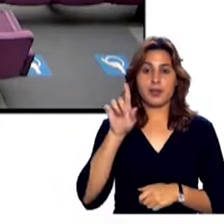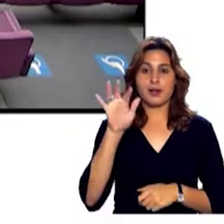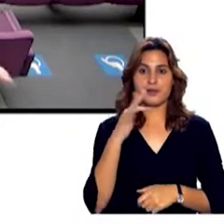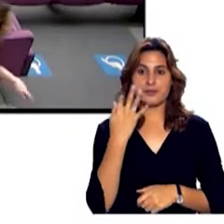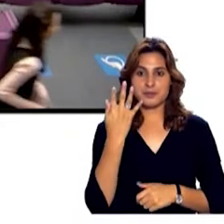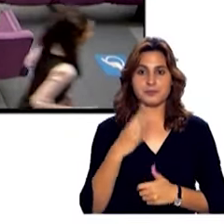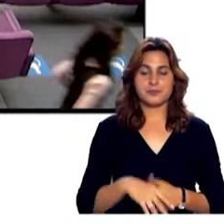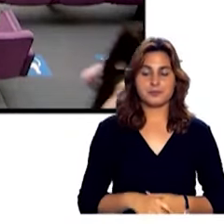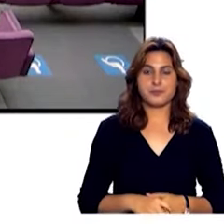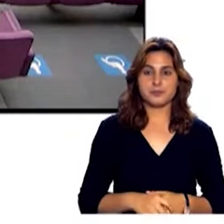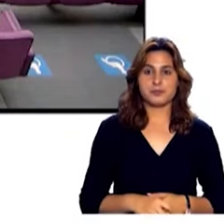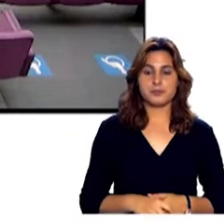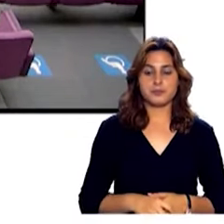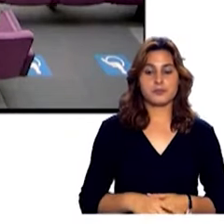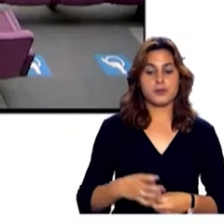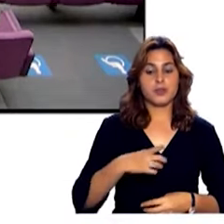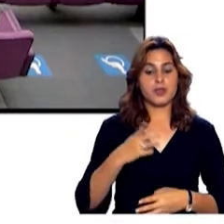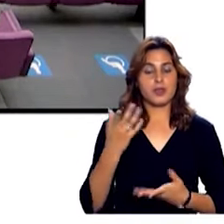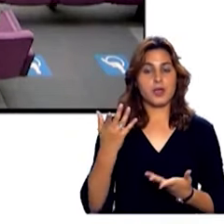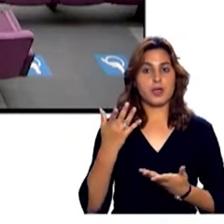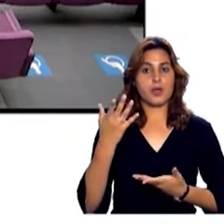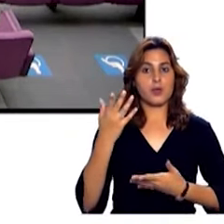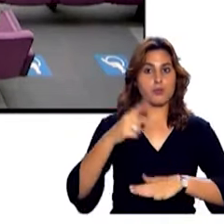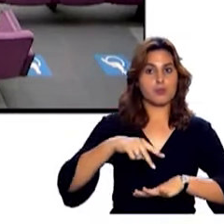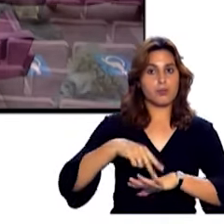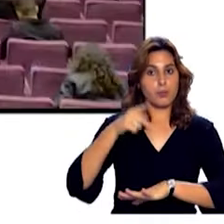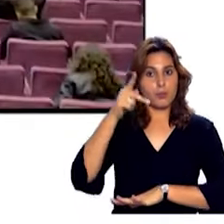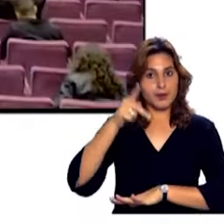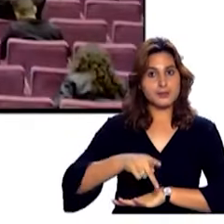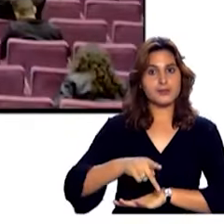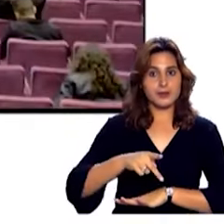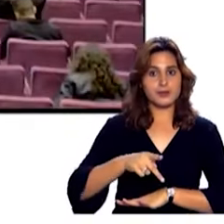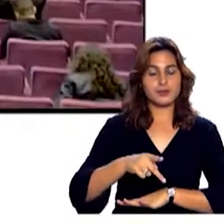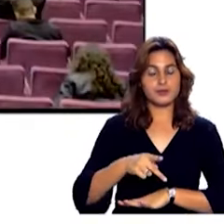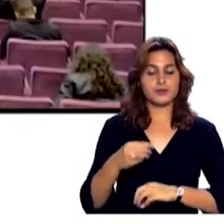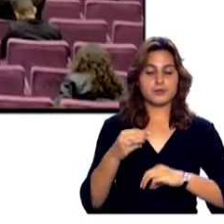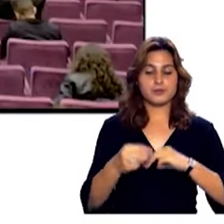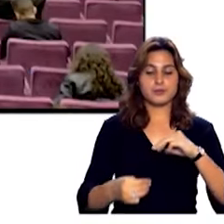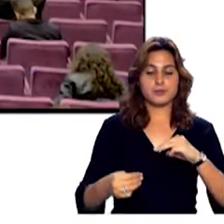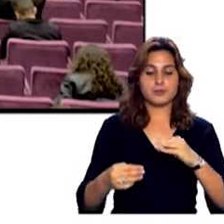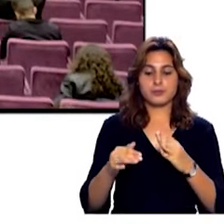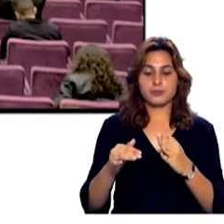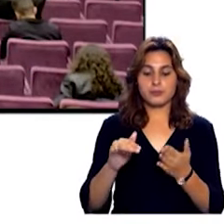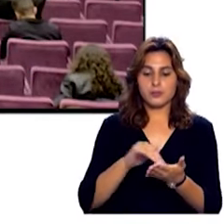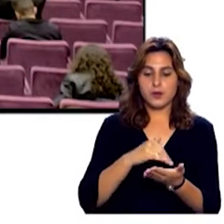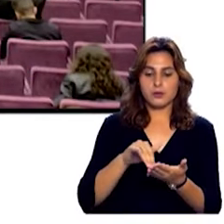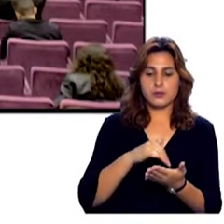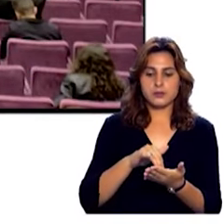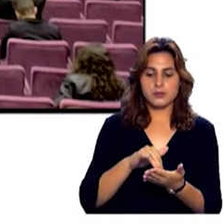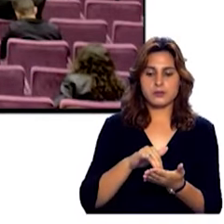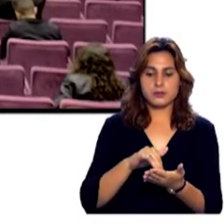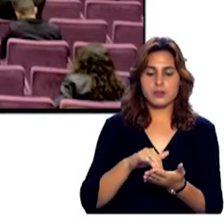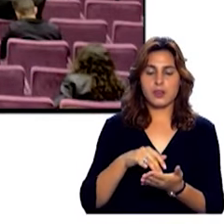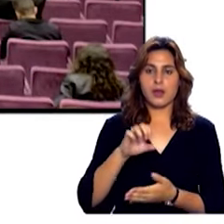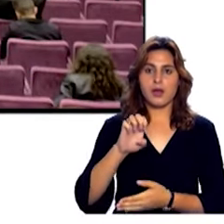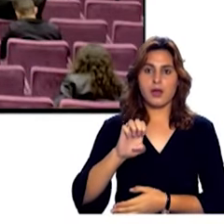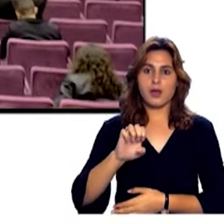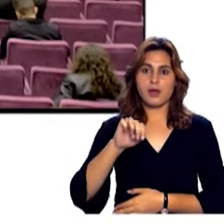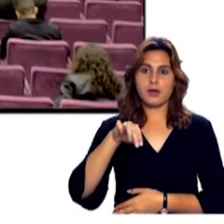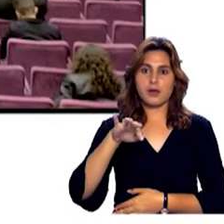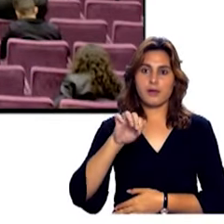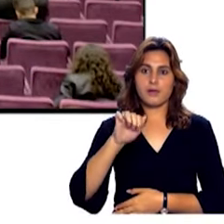qualidade de moderador o secretário executivo da infan e coordenador